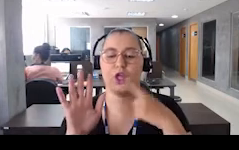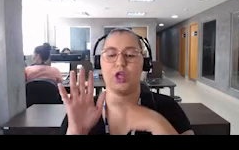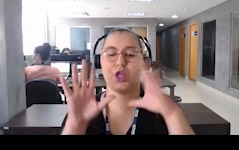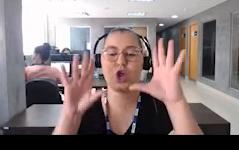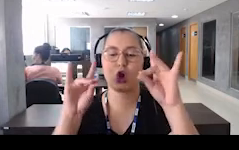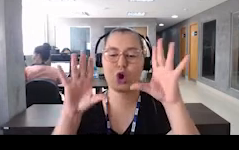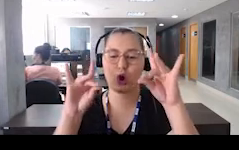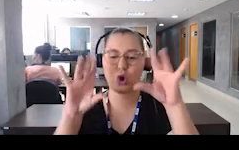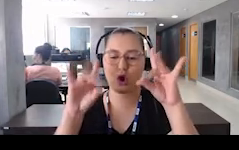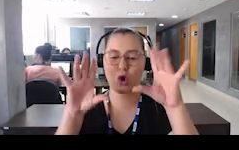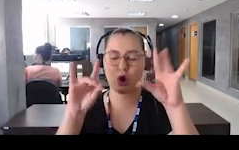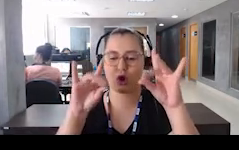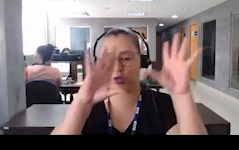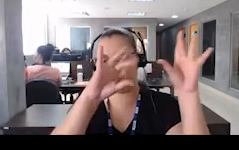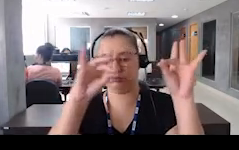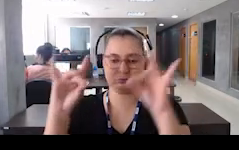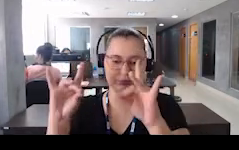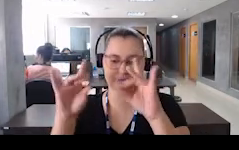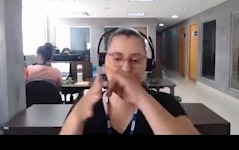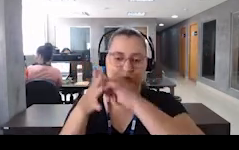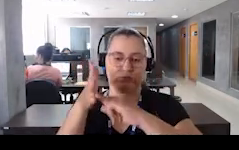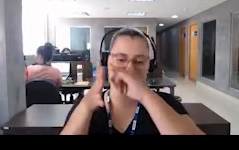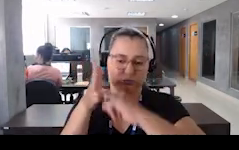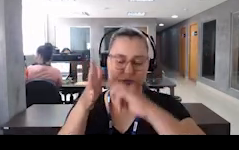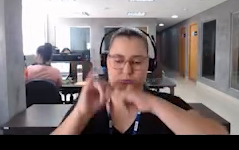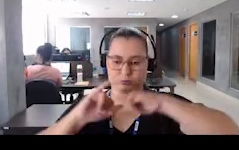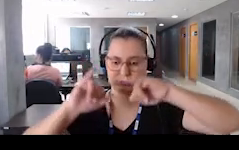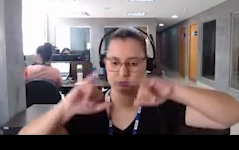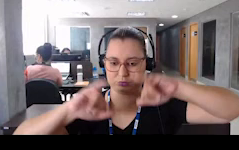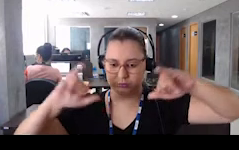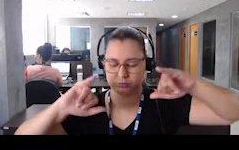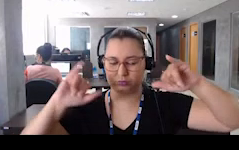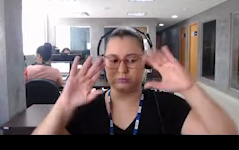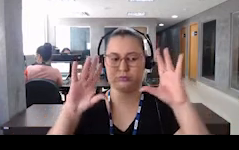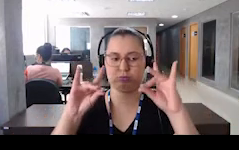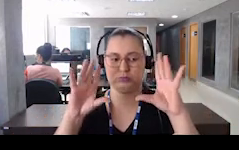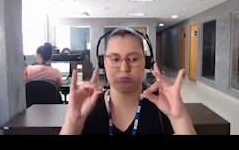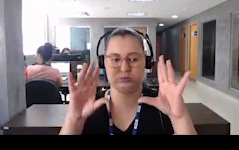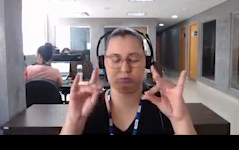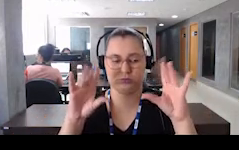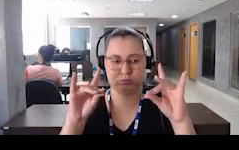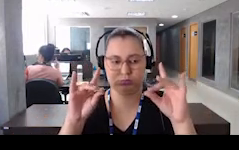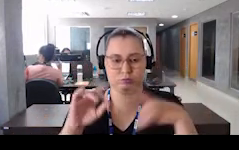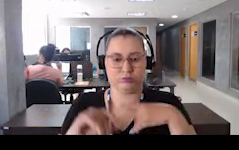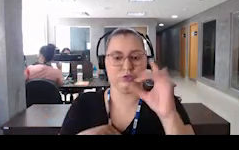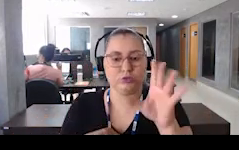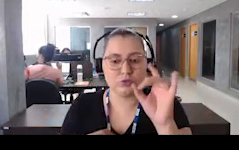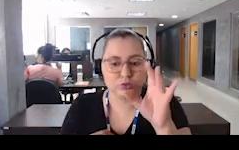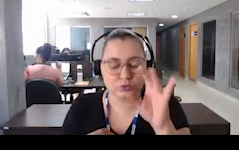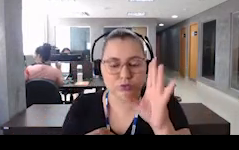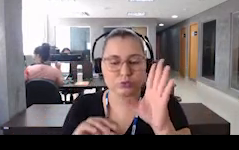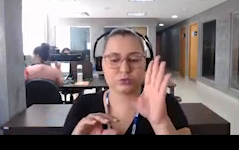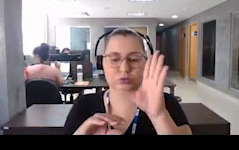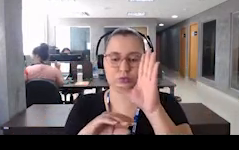cola a foto aqui, ó, no documento, certo? Aí você pode enviar tanto o documento com a foto, quanto só a